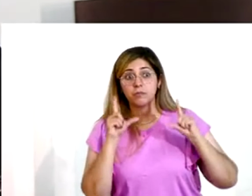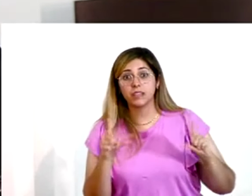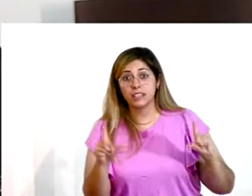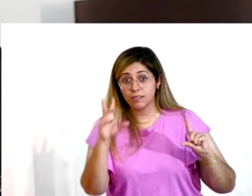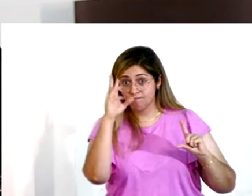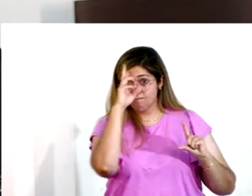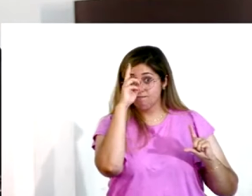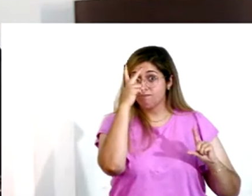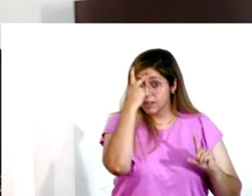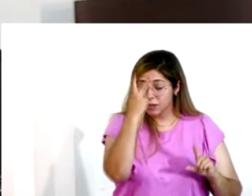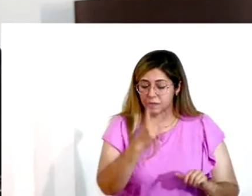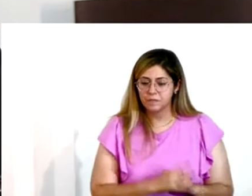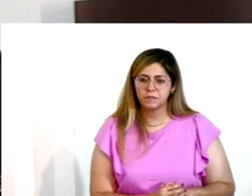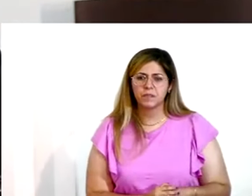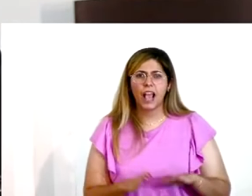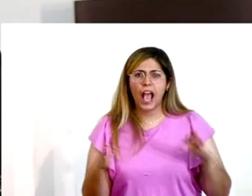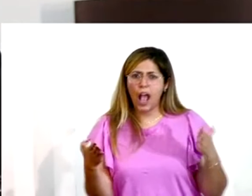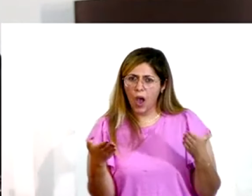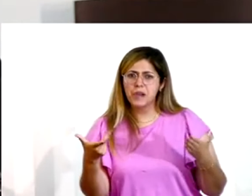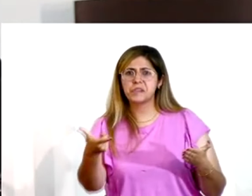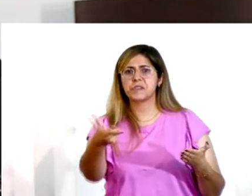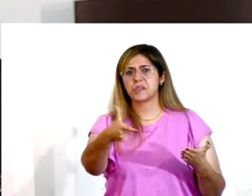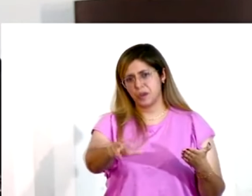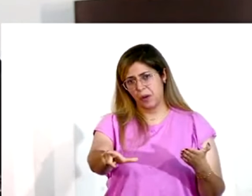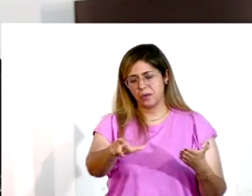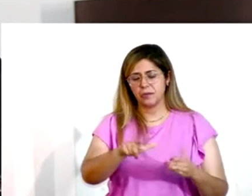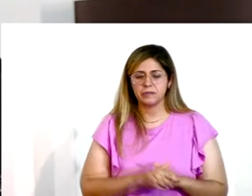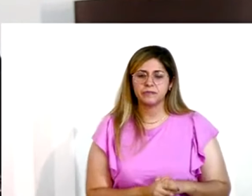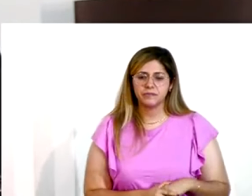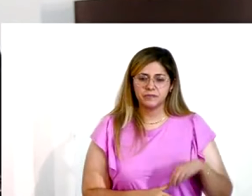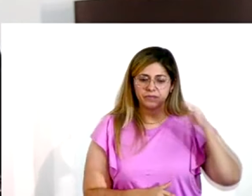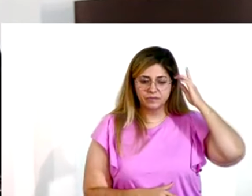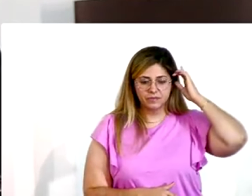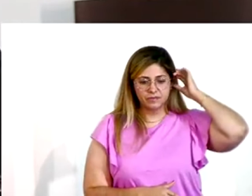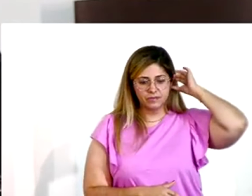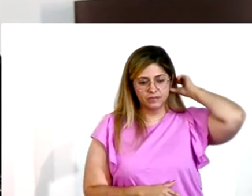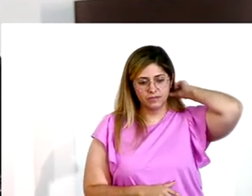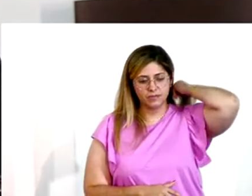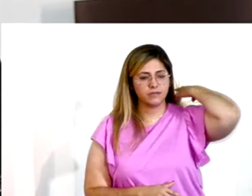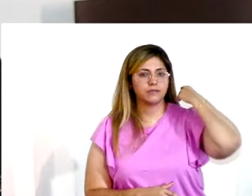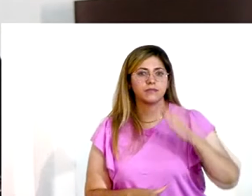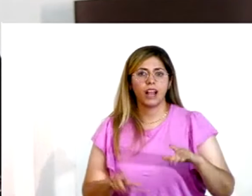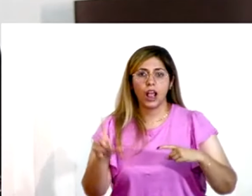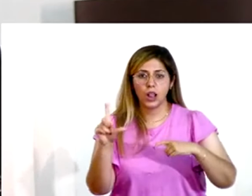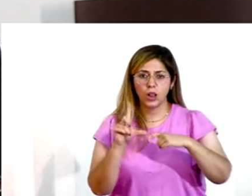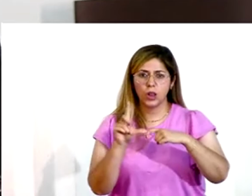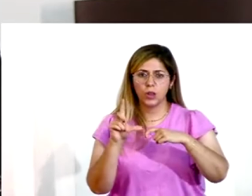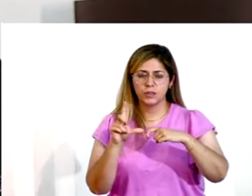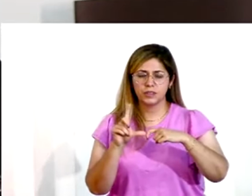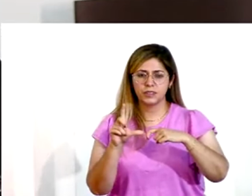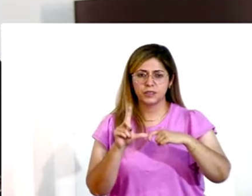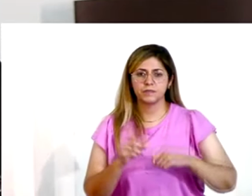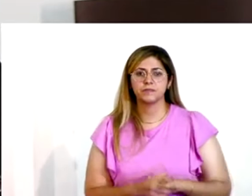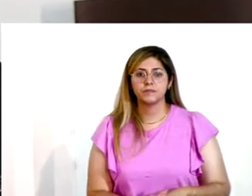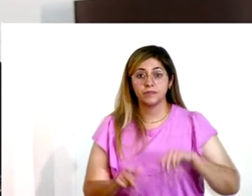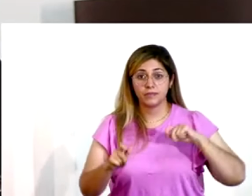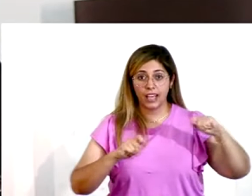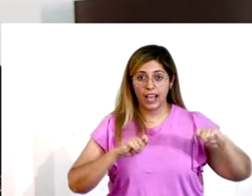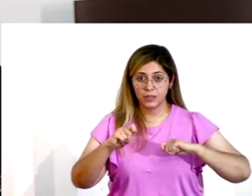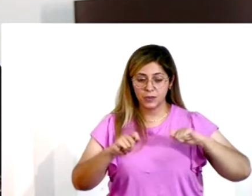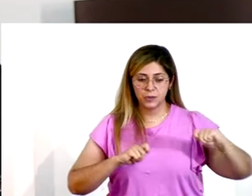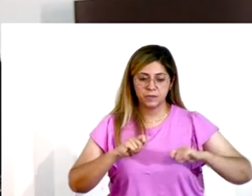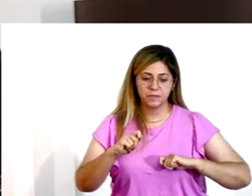conversões. E agora, mais uma vez, primeiramente na ótica de Lucas, que escreveu Atos, o livro